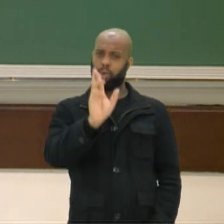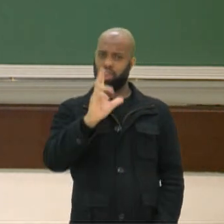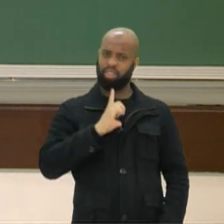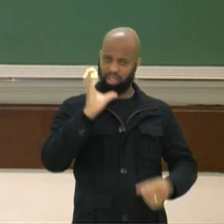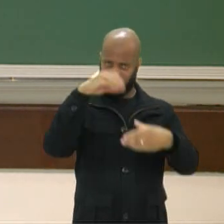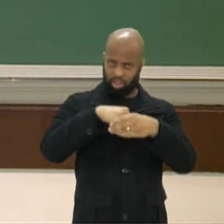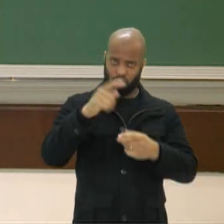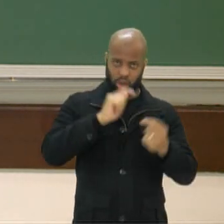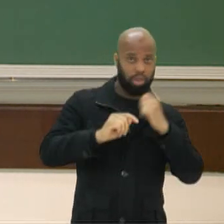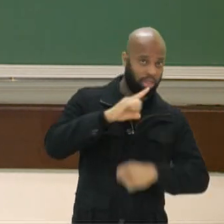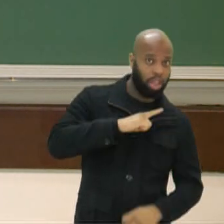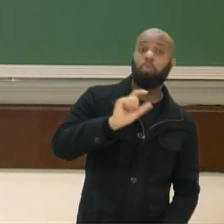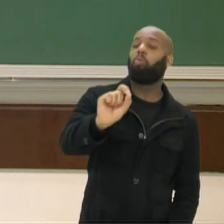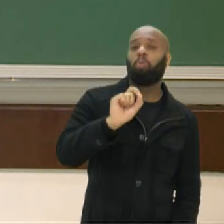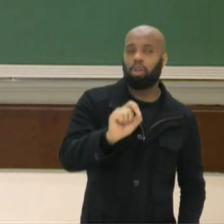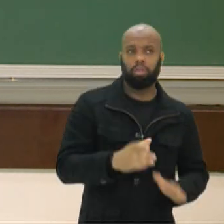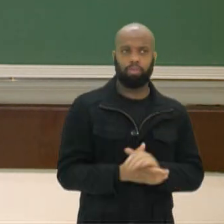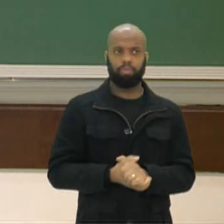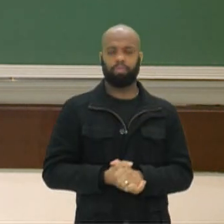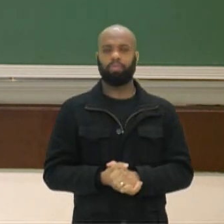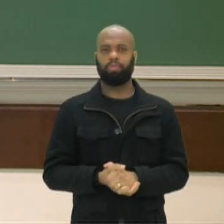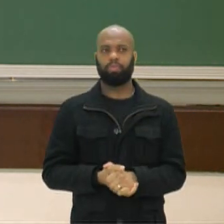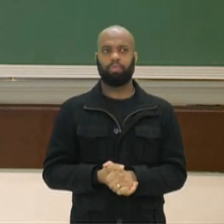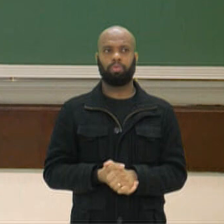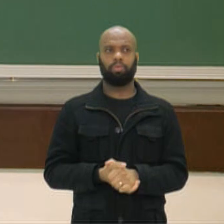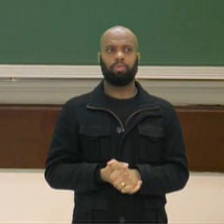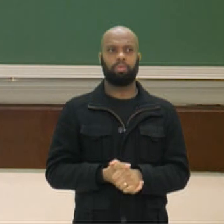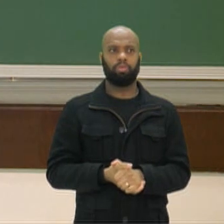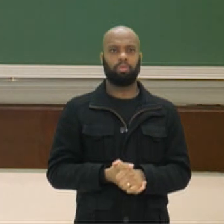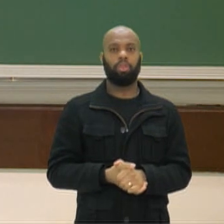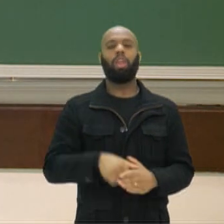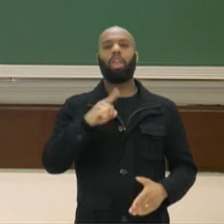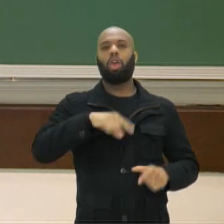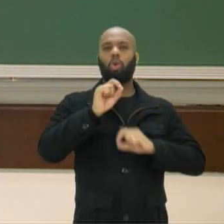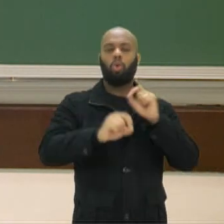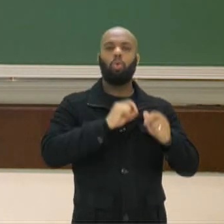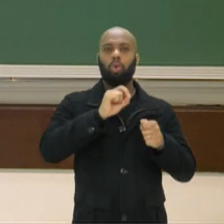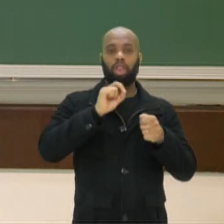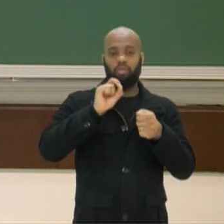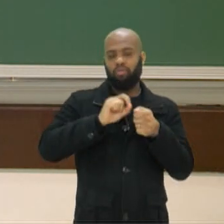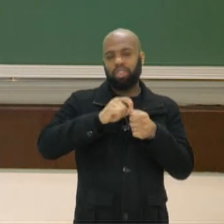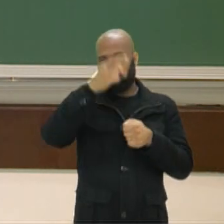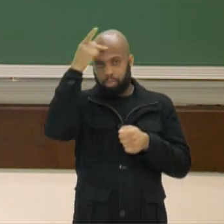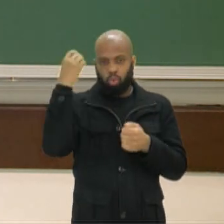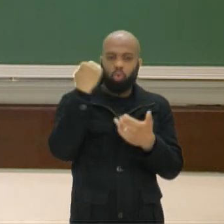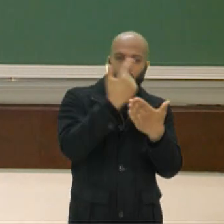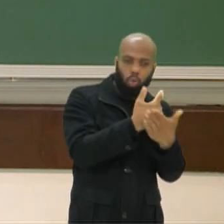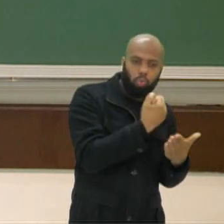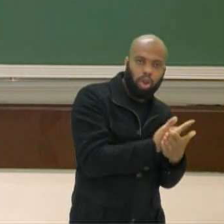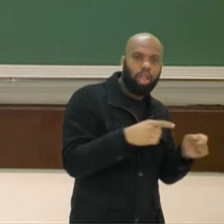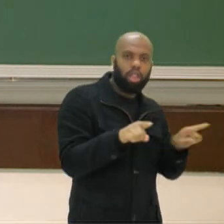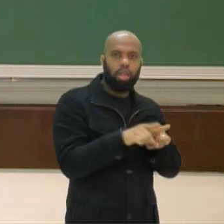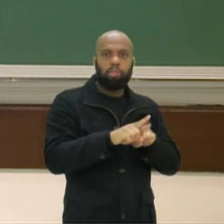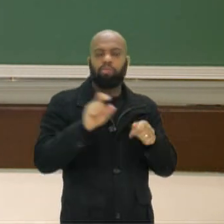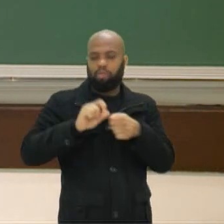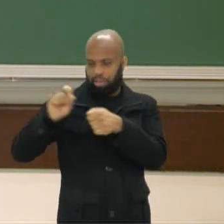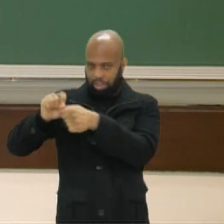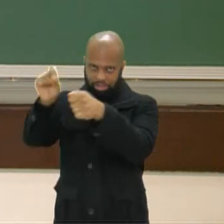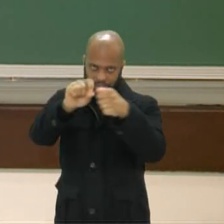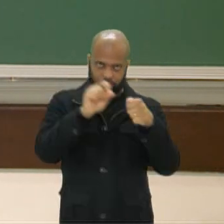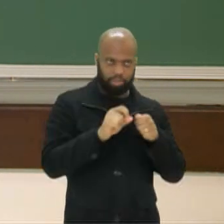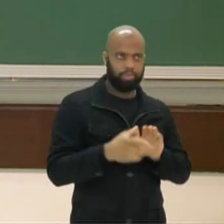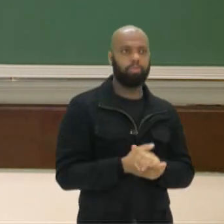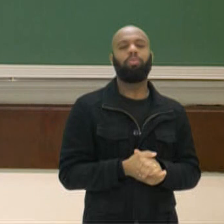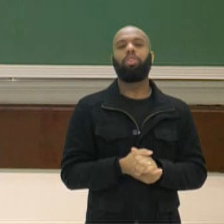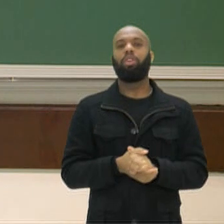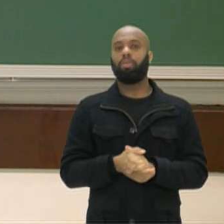economia? Reproduction and consumption. A reprodução e o consumo. What are the 4 segments?